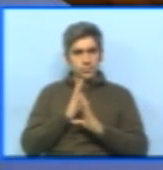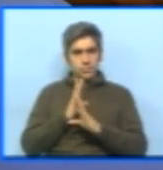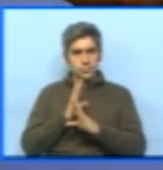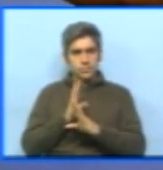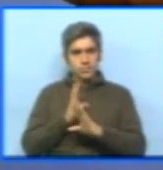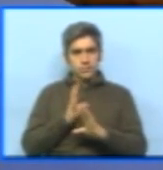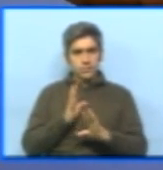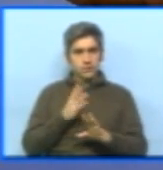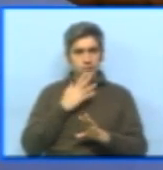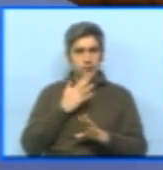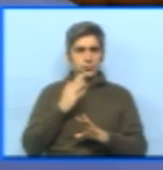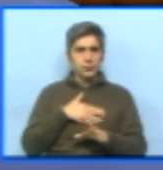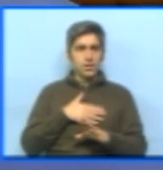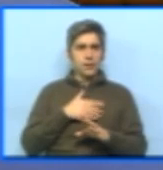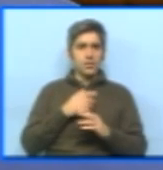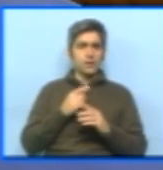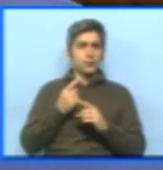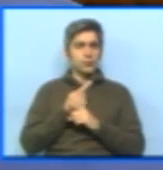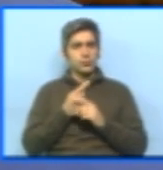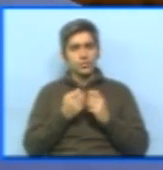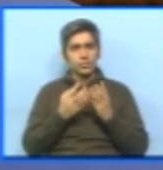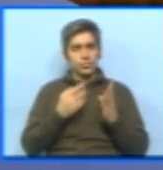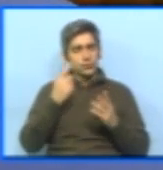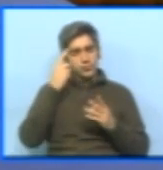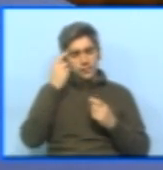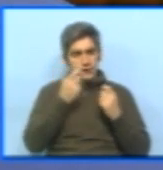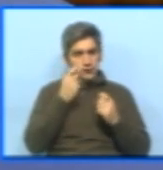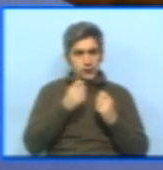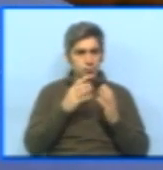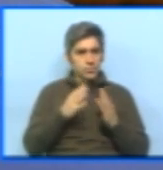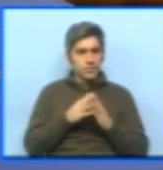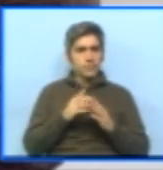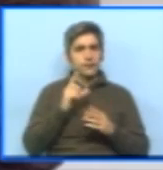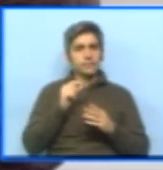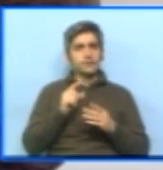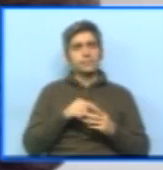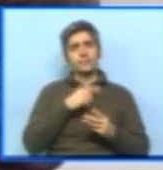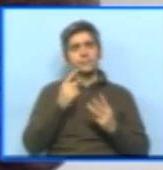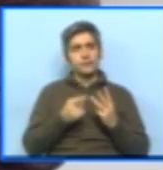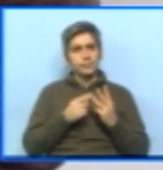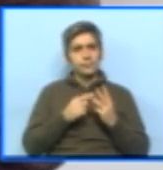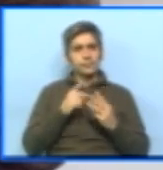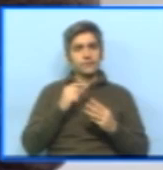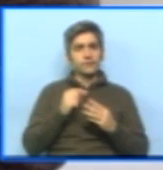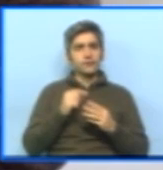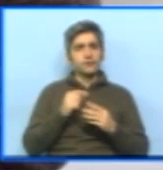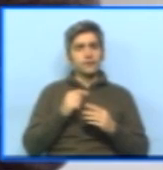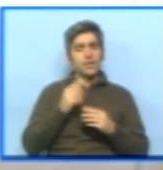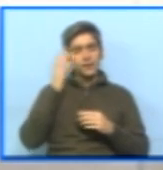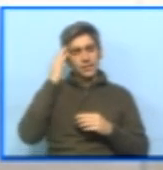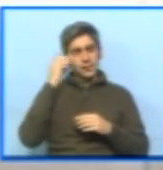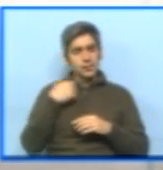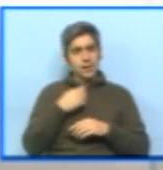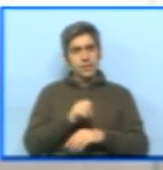que vem ao de cima tudo, e ao mesmo tempo uma outra dimensão que é a capacidade da emoção